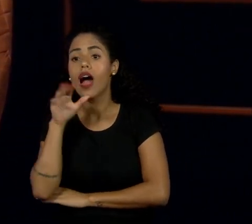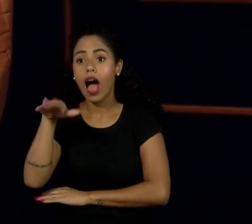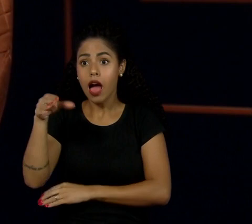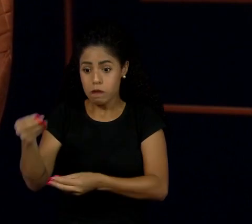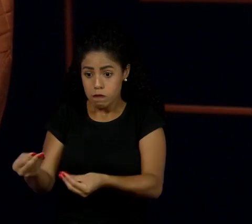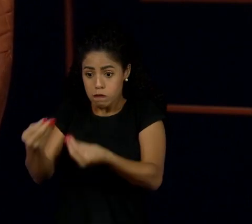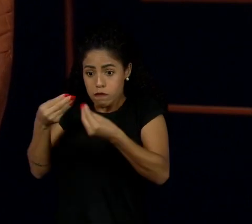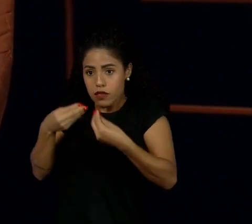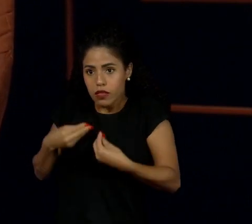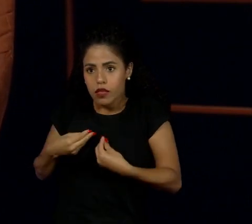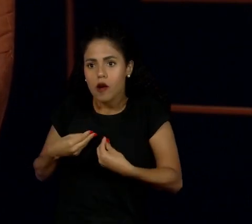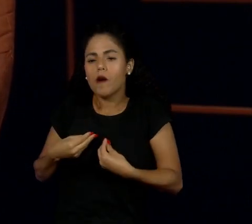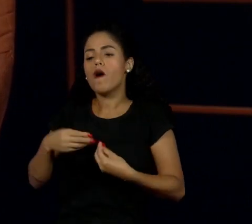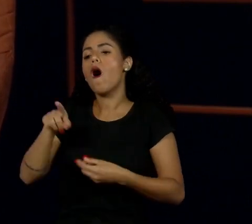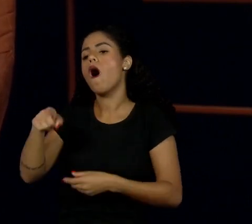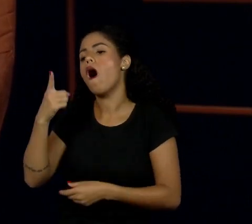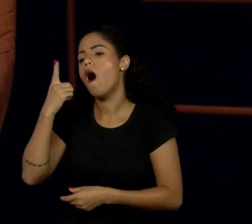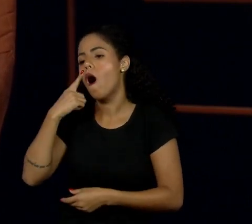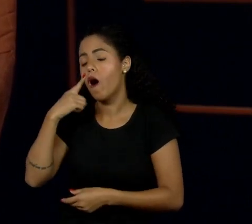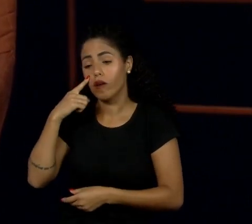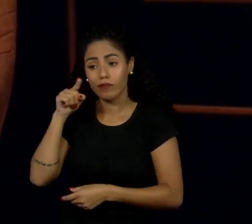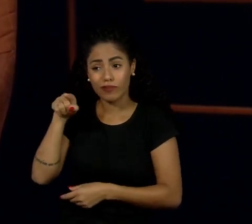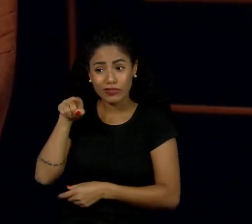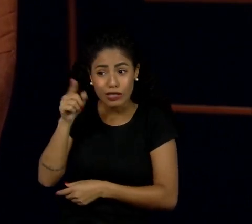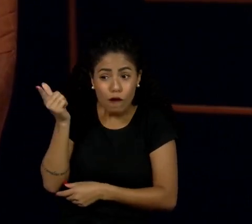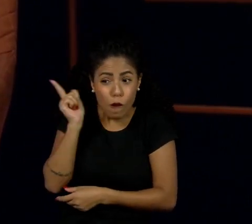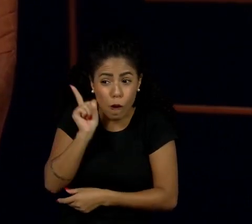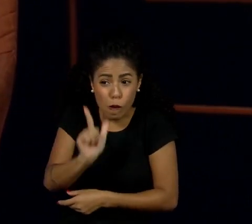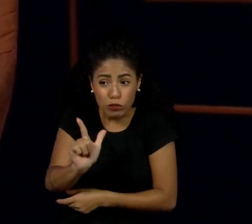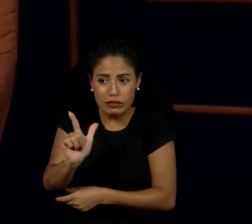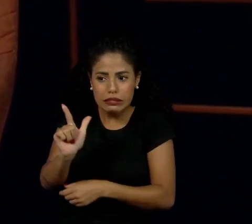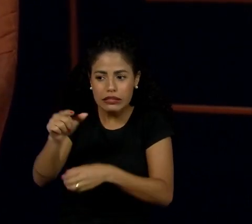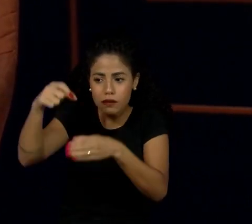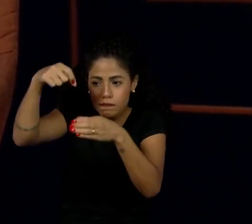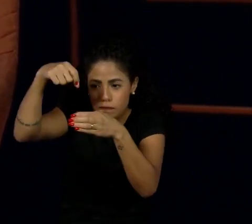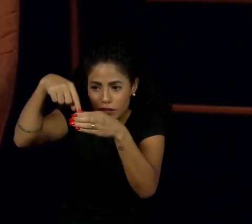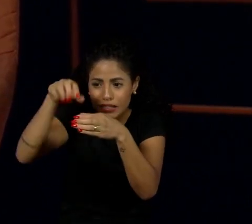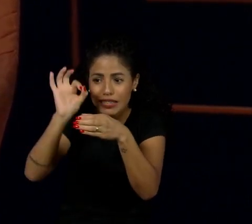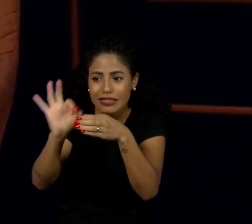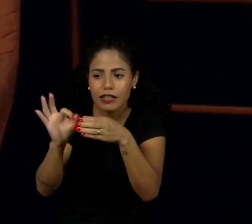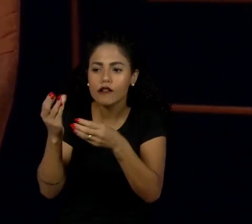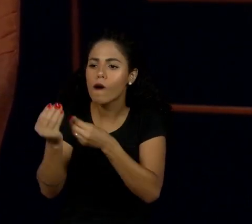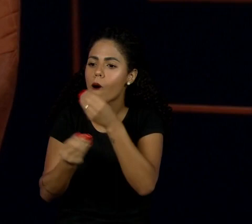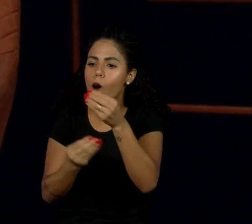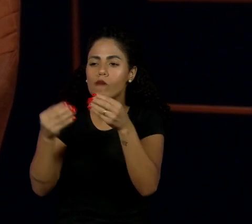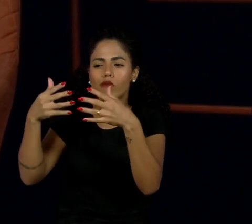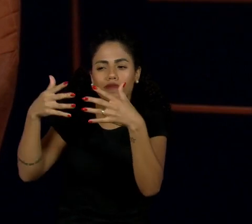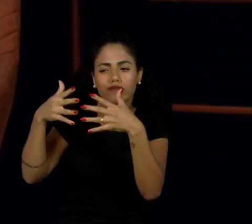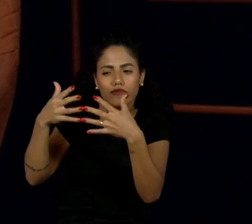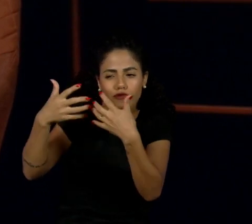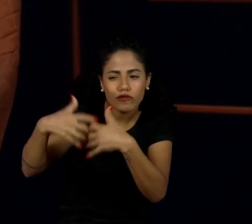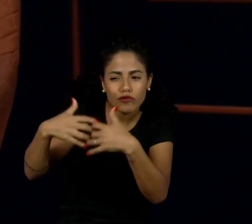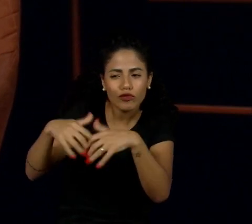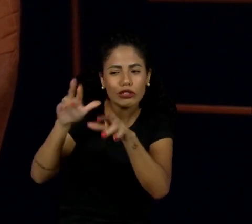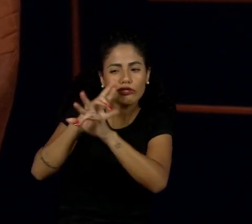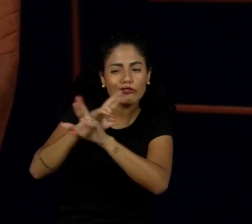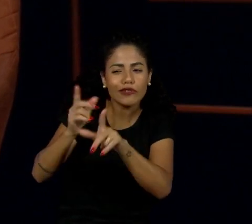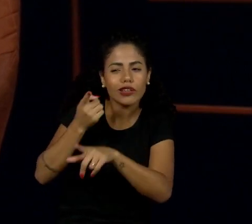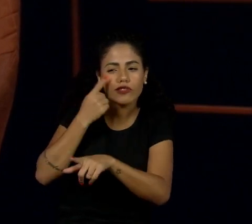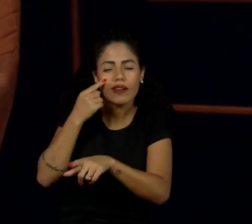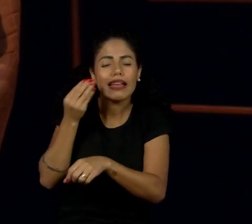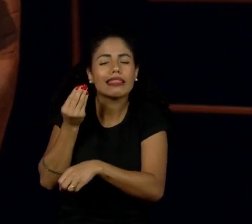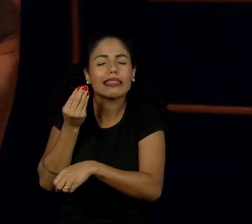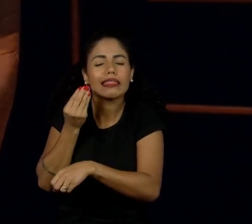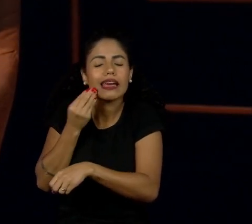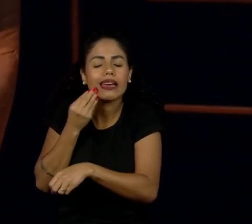conseguir reproduzir ela no seu habitat. Então, você tem que reproduzir lá no seu habitat como funciona lá na natureza. Então, o que acontece? Quando